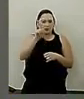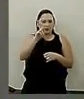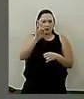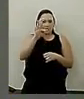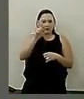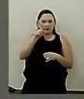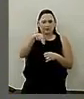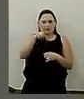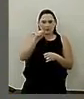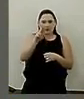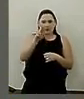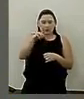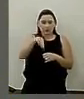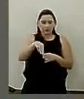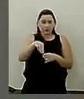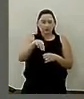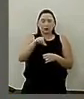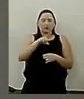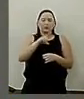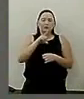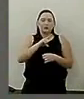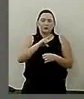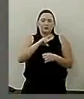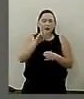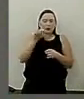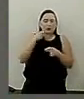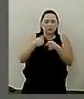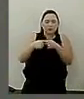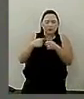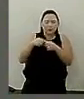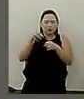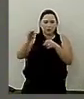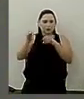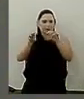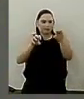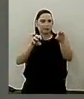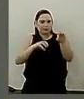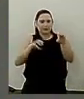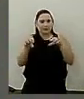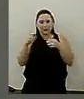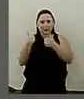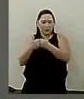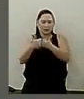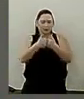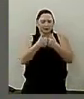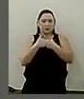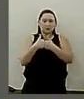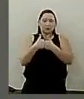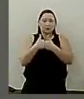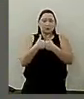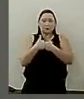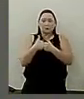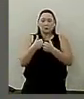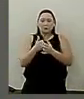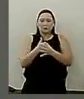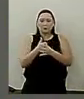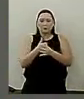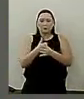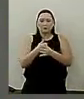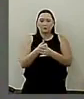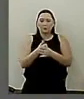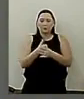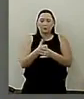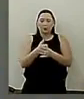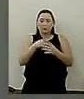Jesus tinha a sua casa, Corazim, Magdala, Genezaré, Betsaida e também Tiberíades. Tudo